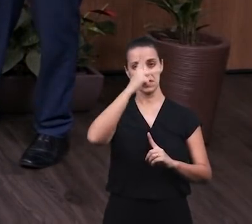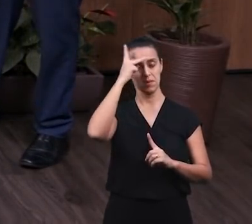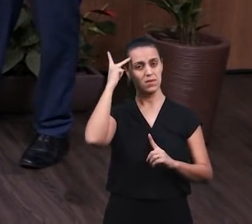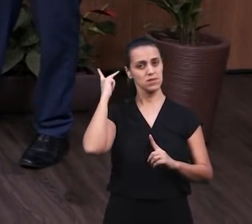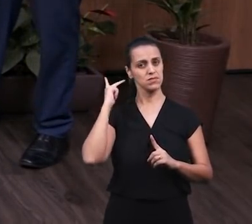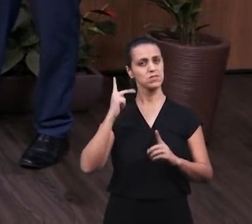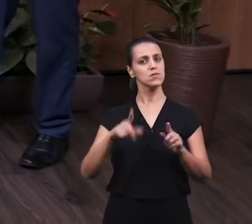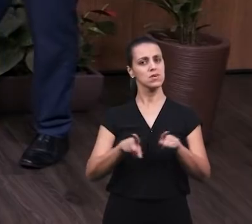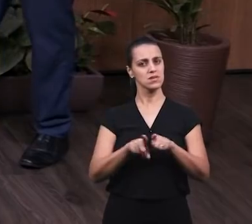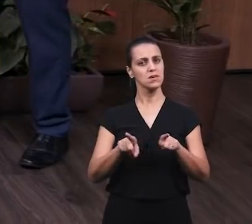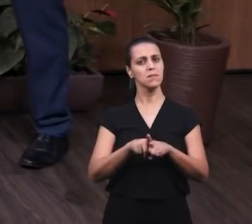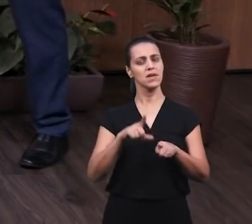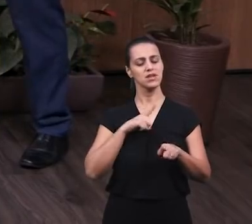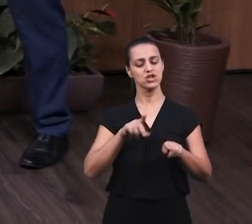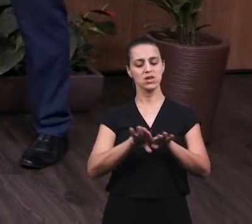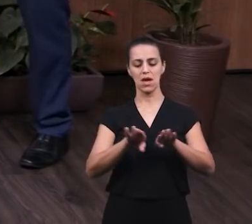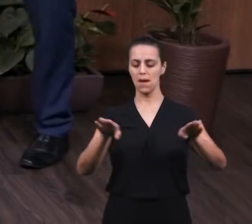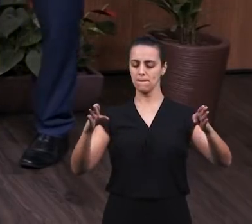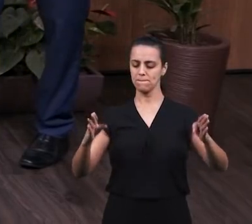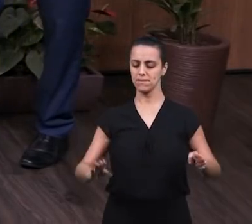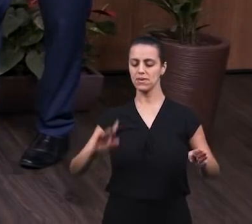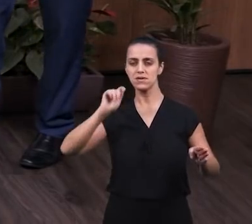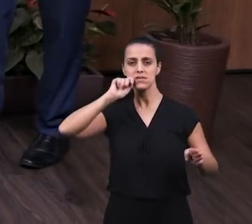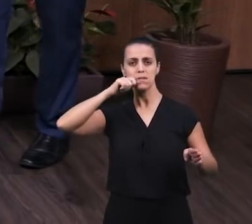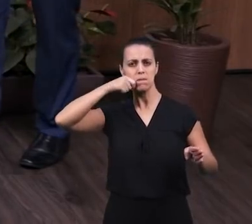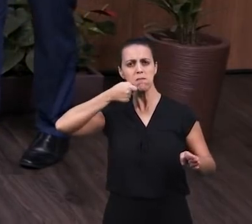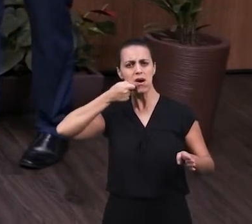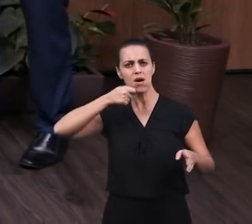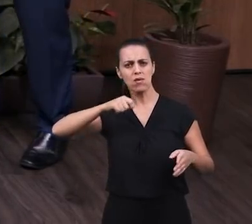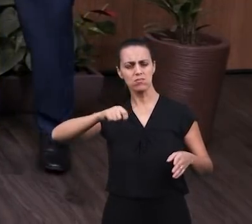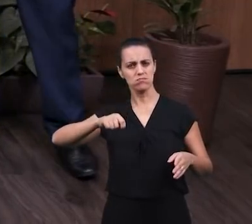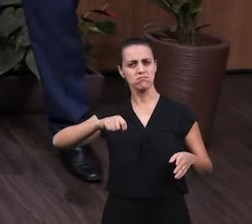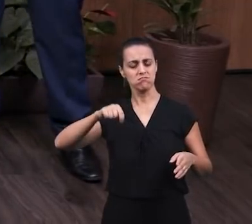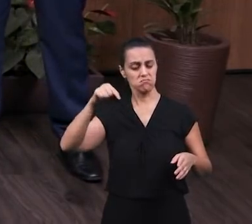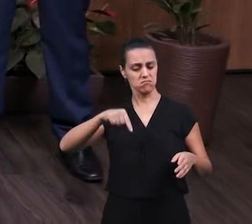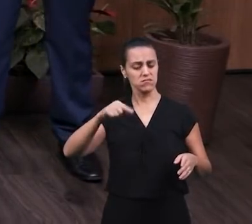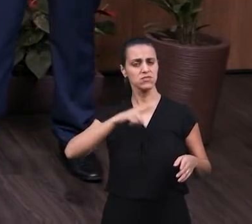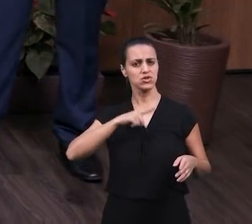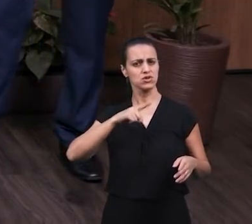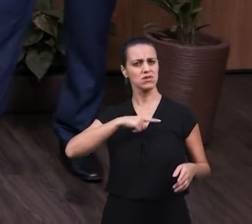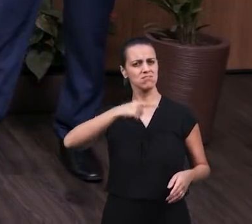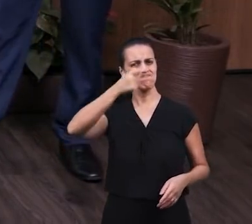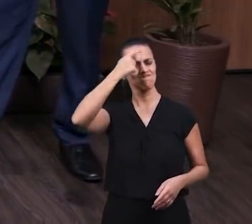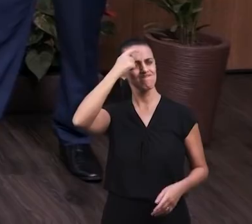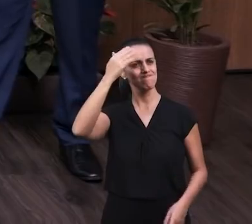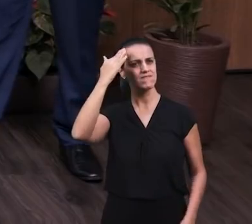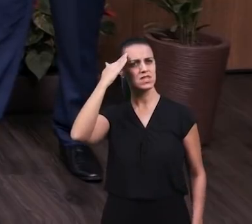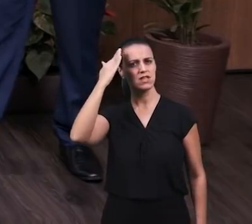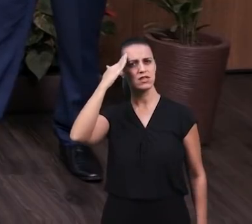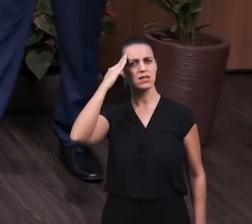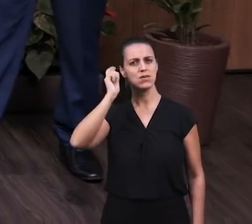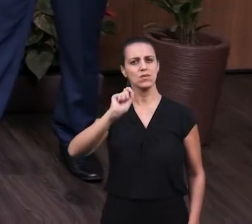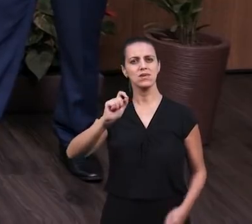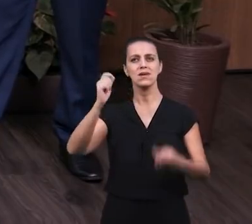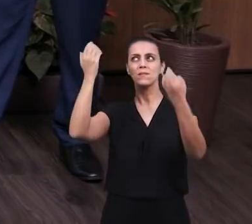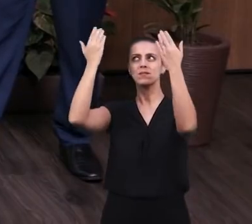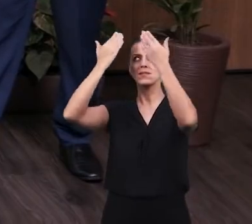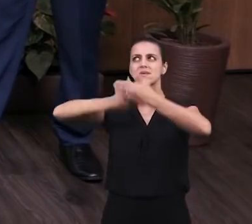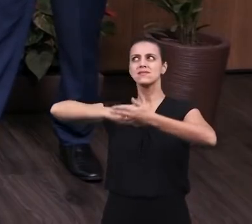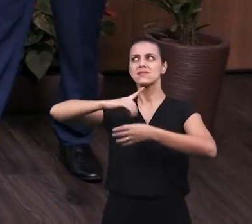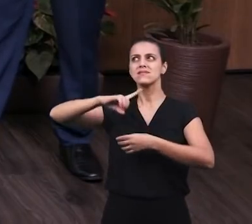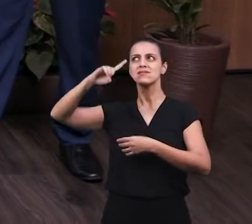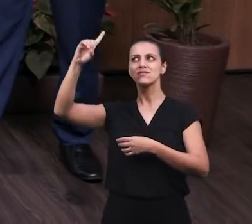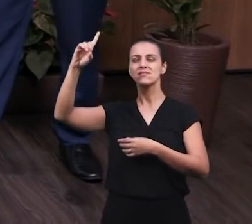mesa dos pães da proposição e tomou consciência de que na presença de Deus, o pão da